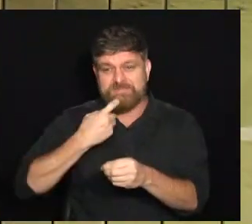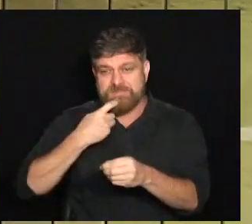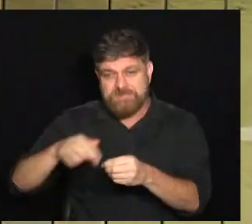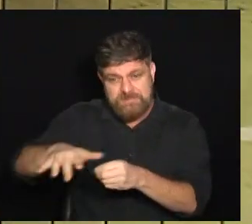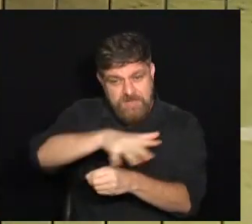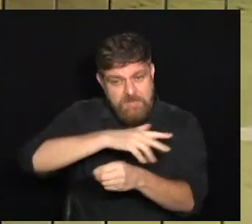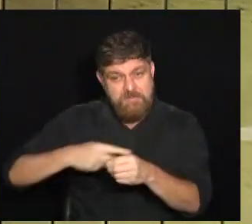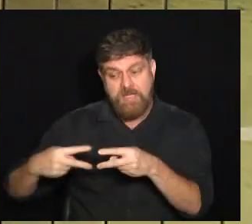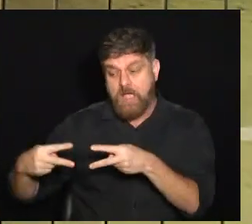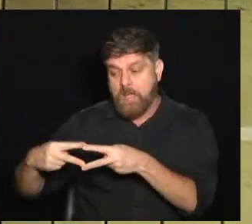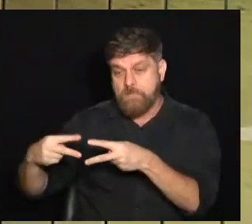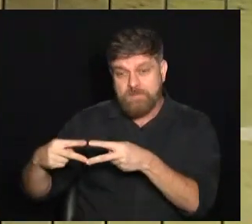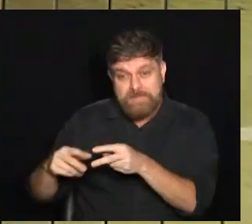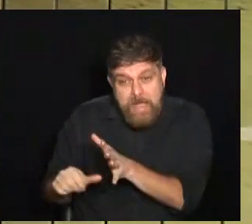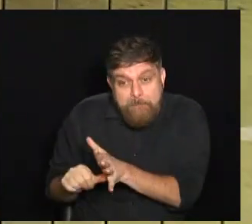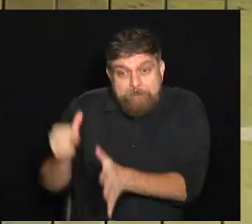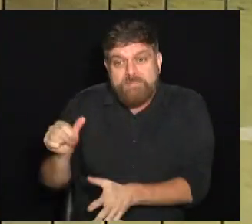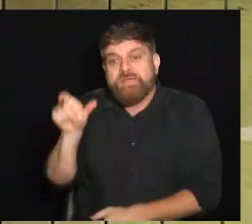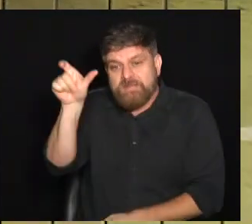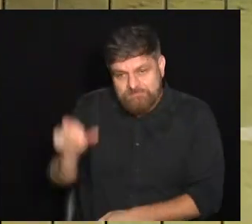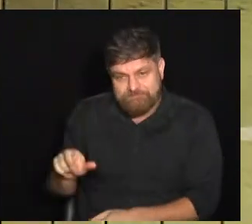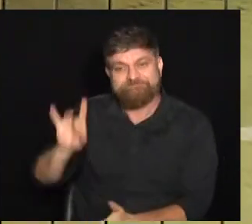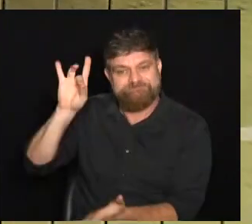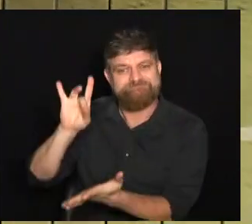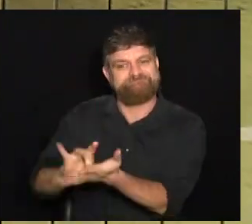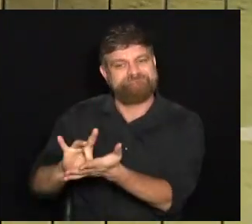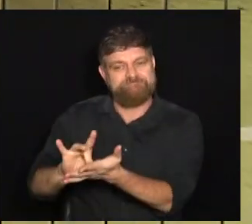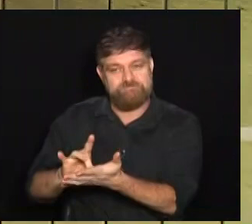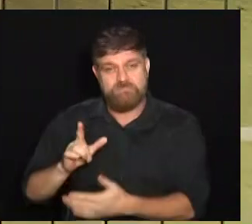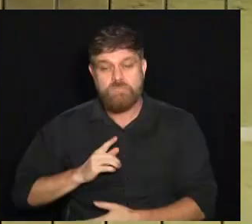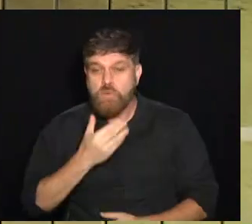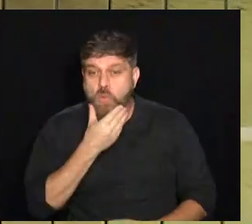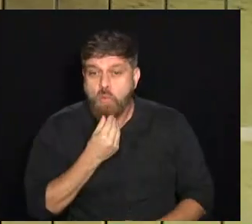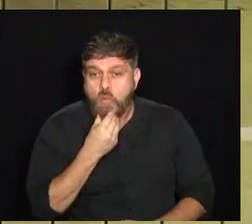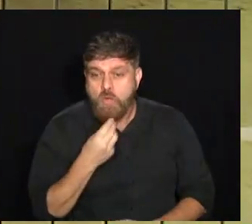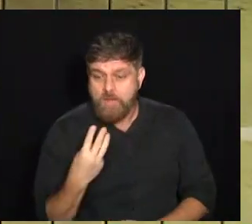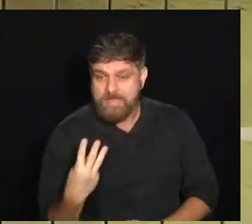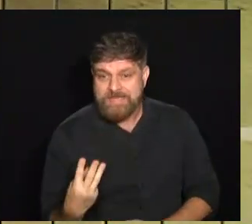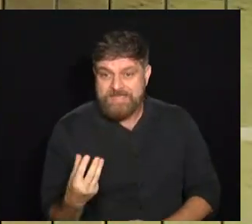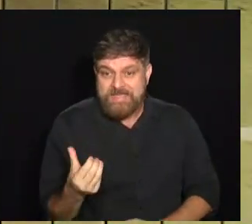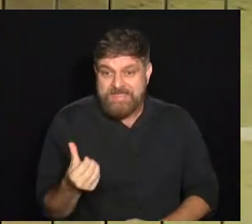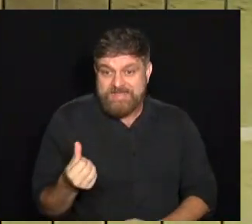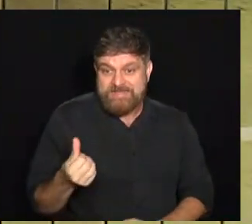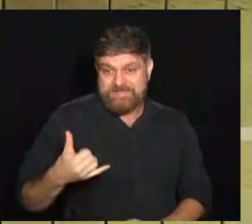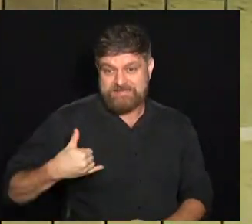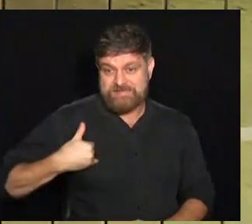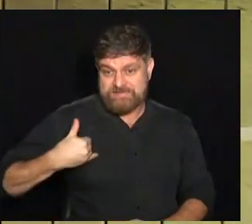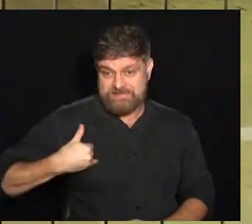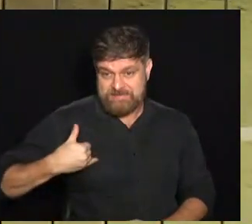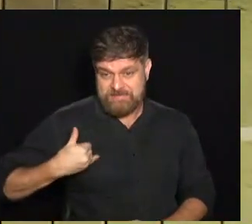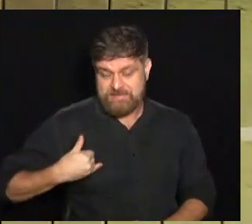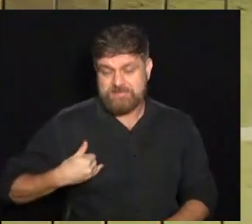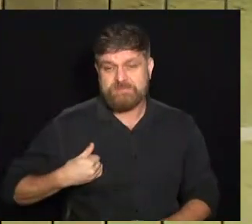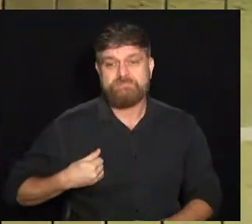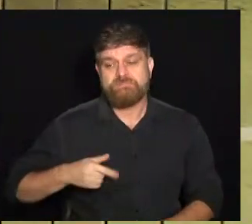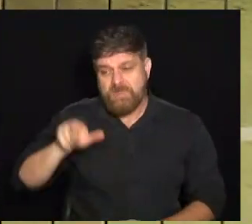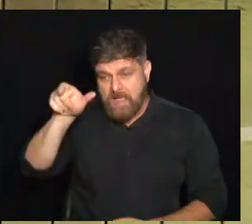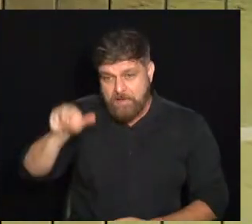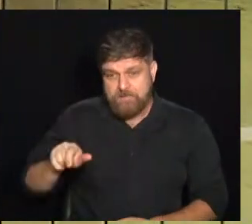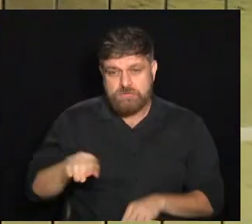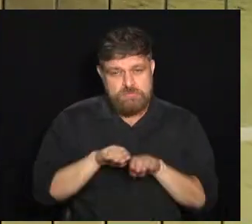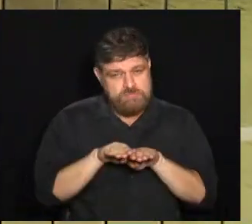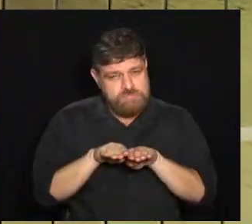confirmou o primeiro caso de coronavírus. É um homem de 36 anos. O quadro dele é estável e ele está